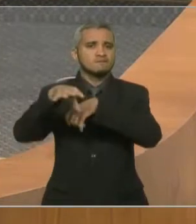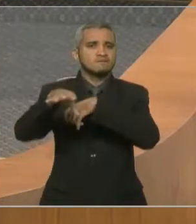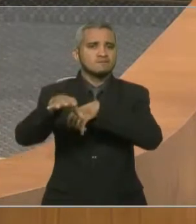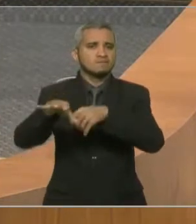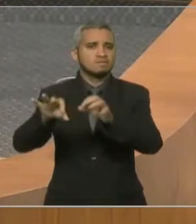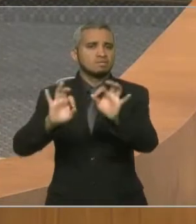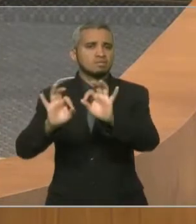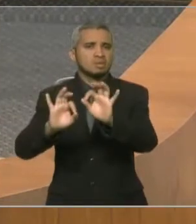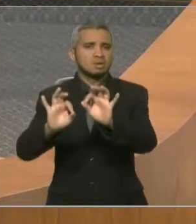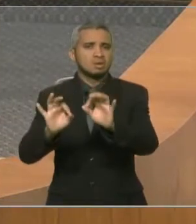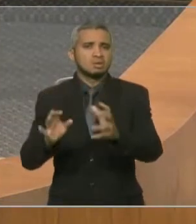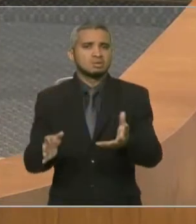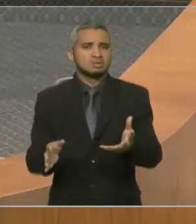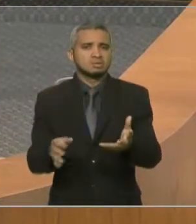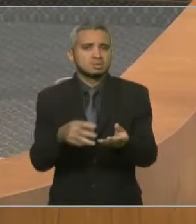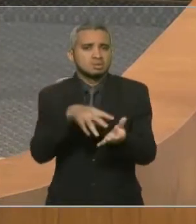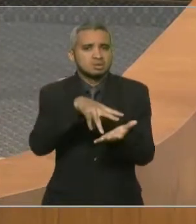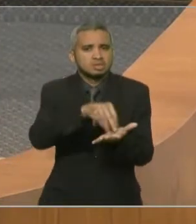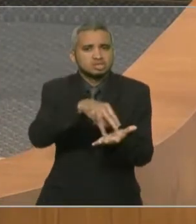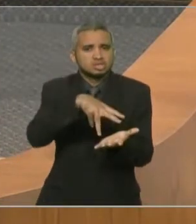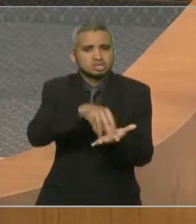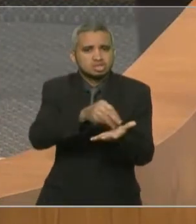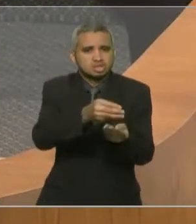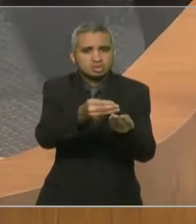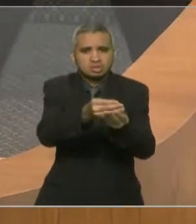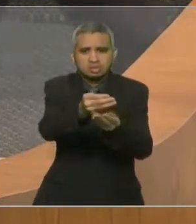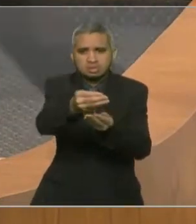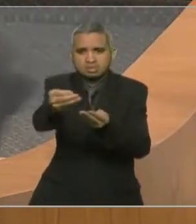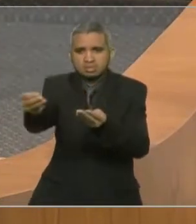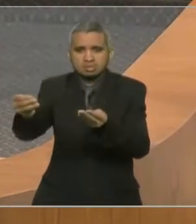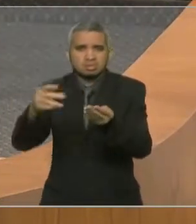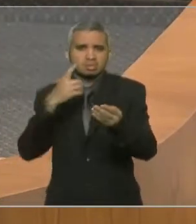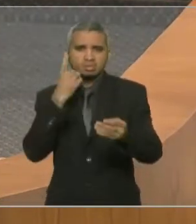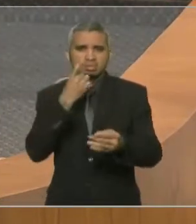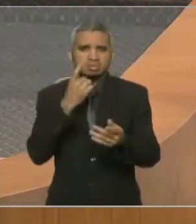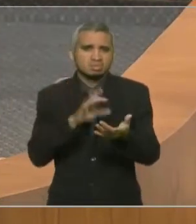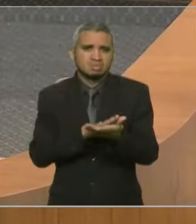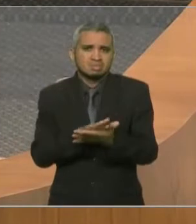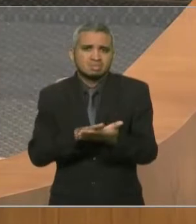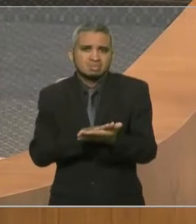forneceu uma cópia para os deputados para dar claridade às situações.